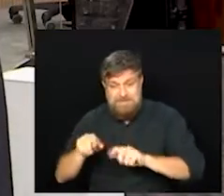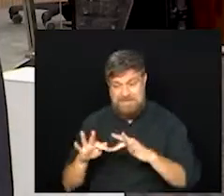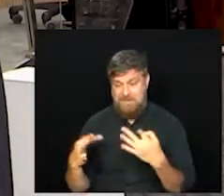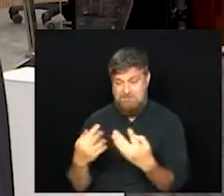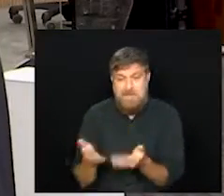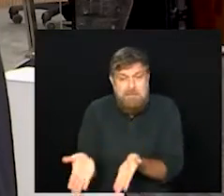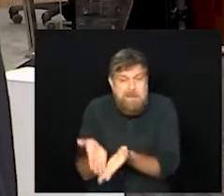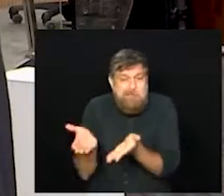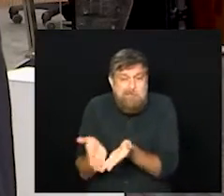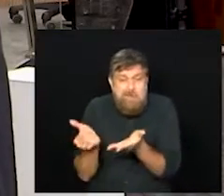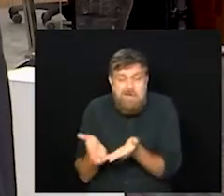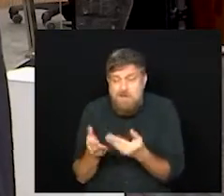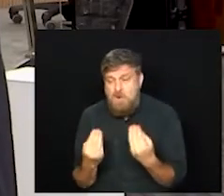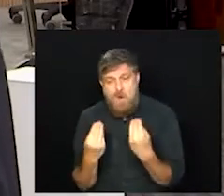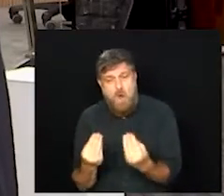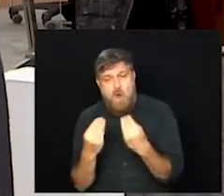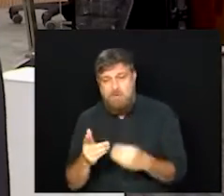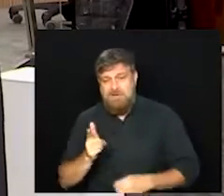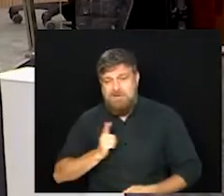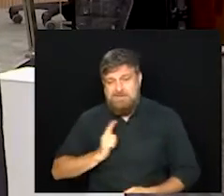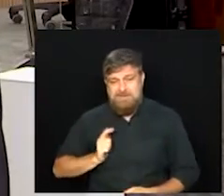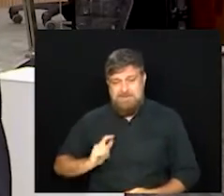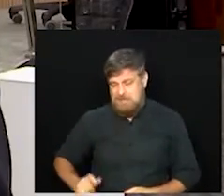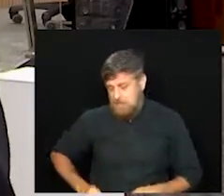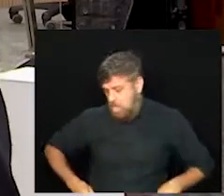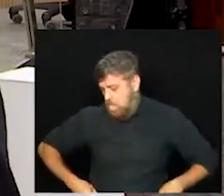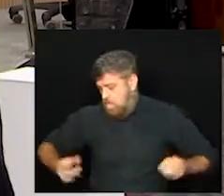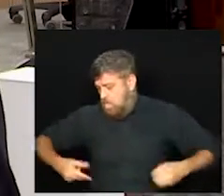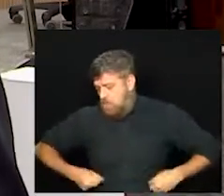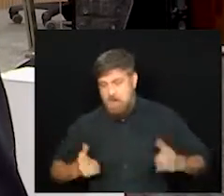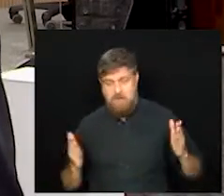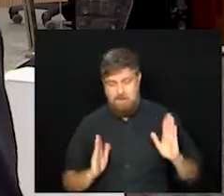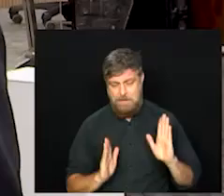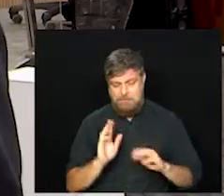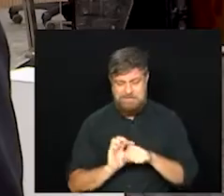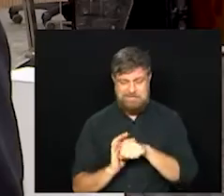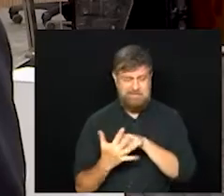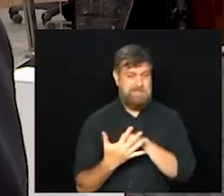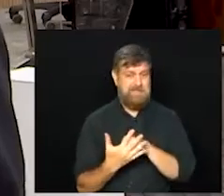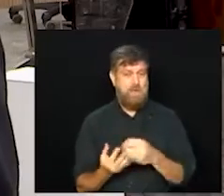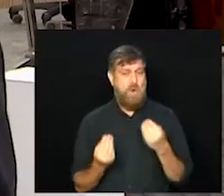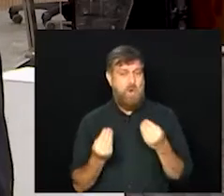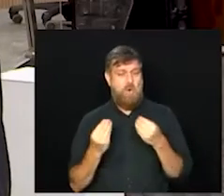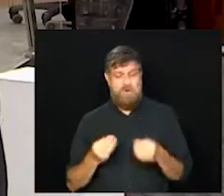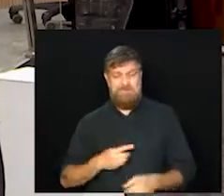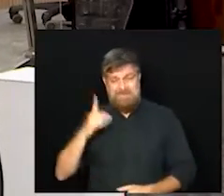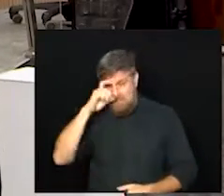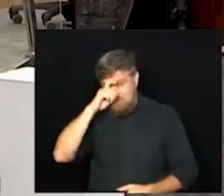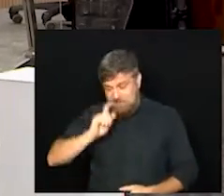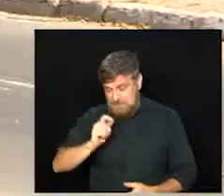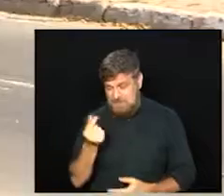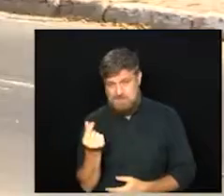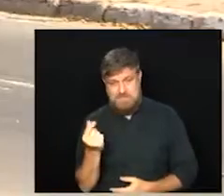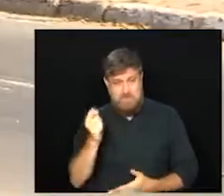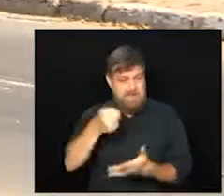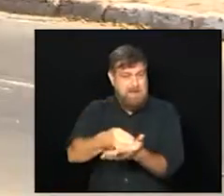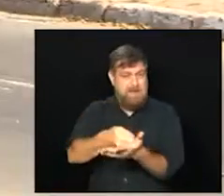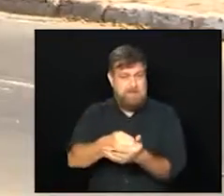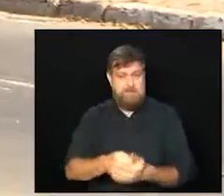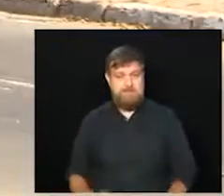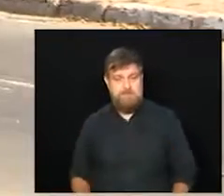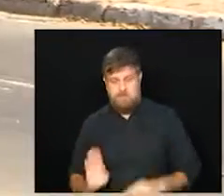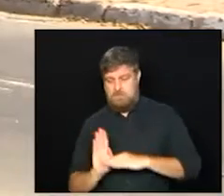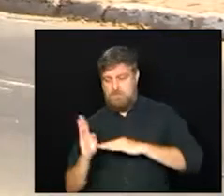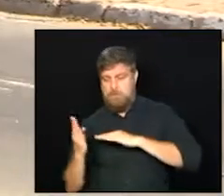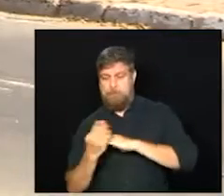baixa renda, famílias que têm outros compromissos, ainda mais agora nesse contexto de pandemia, uma dificuldade financeira muito grande. O Jardim